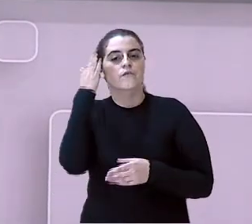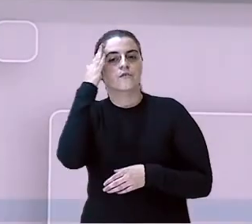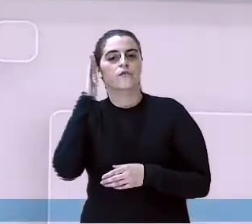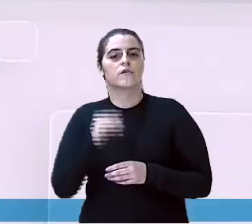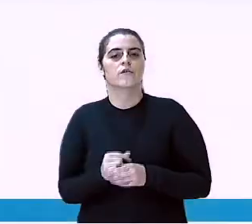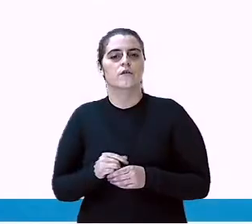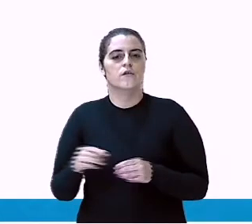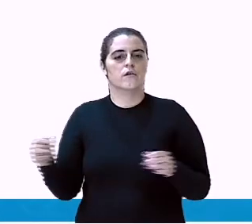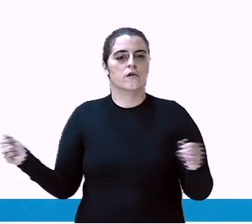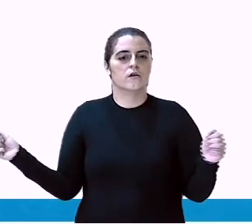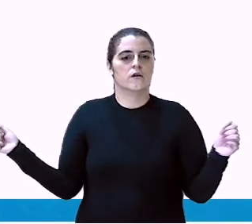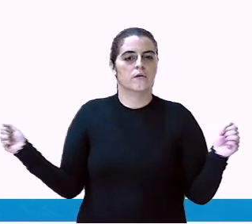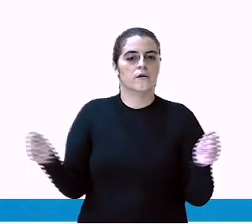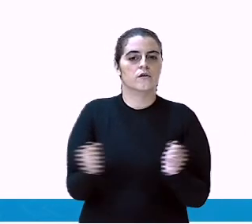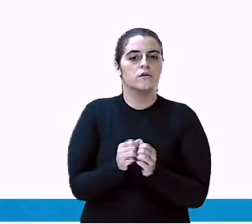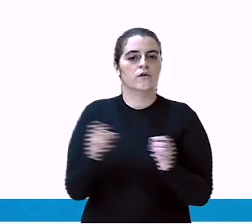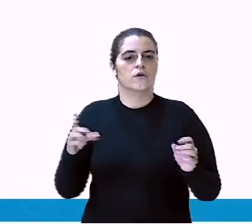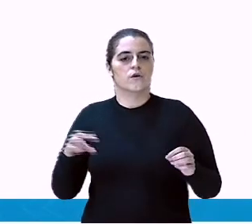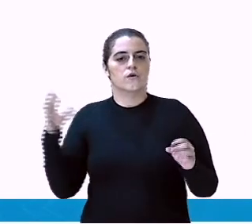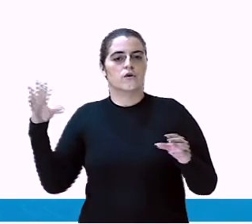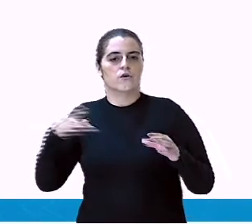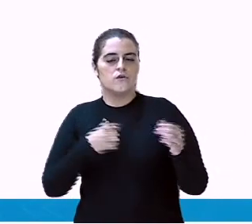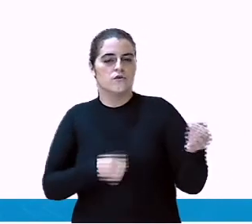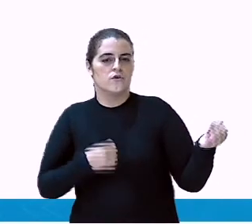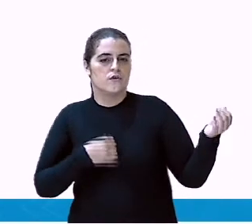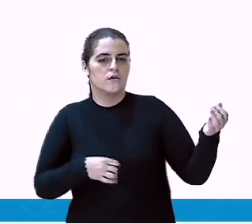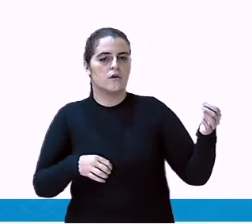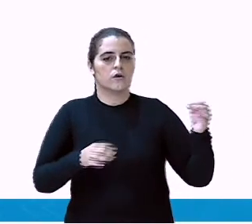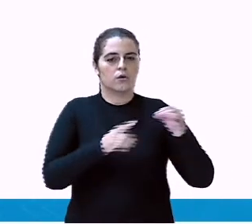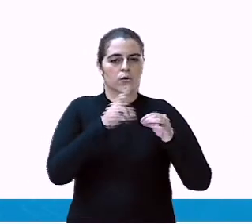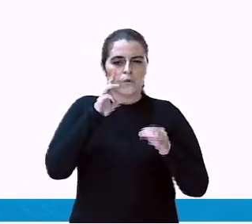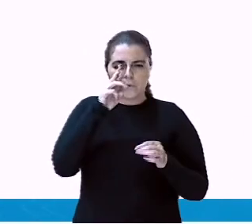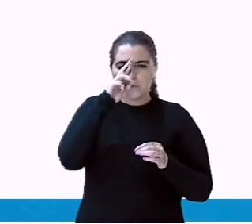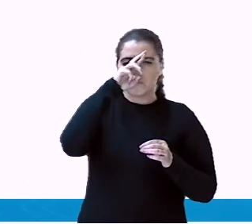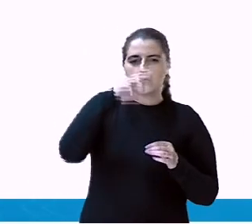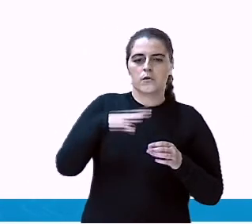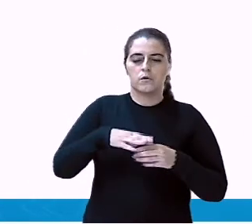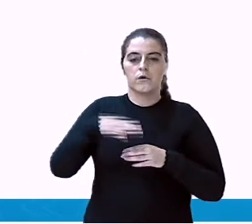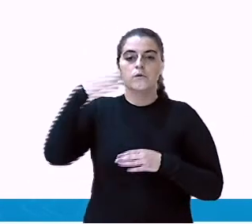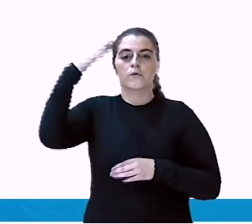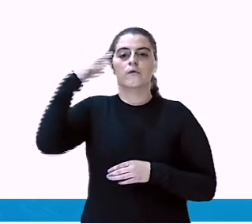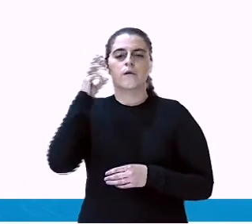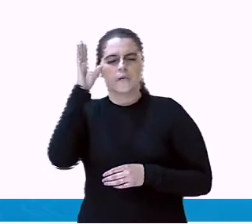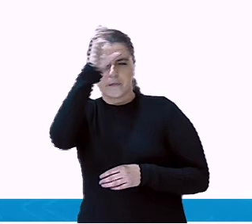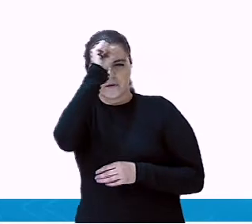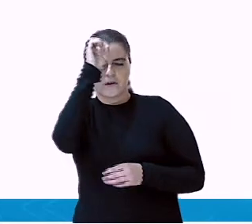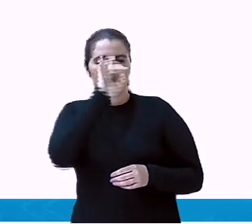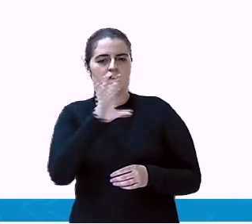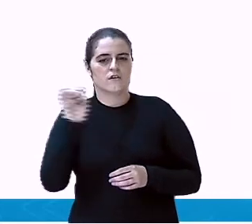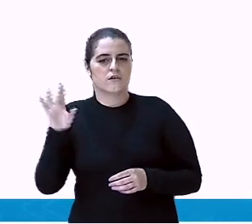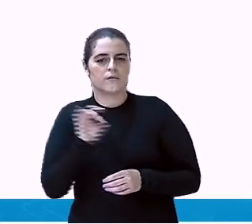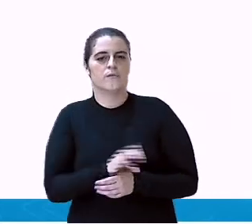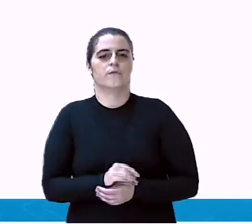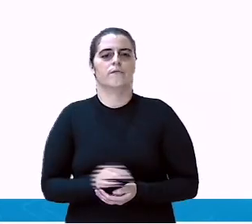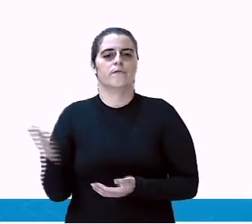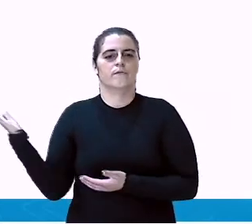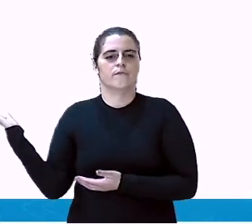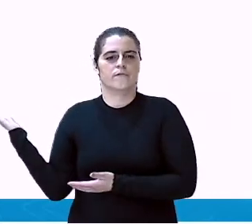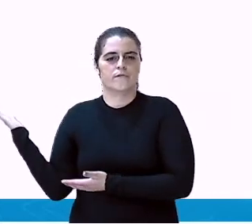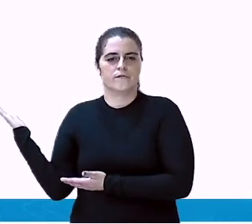a duração, o timbre, a intensidade e a altura. Vamos aprender um pouquinho de cada uma